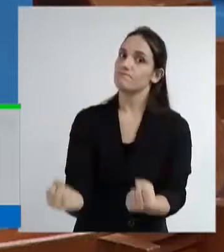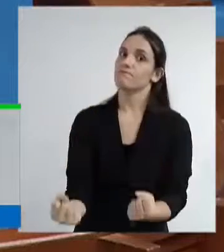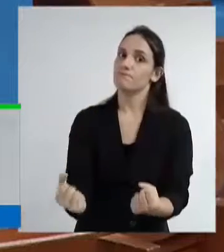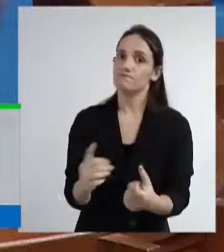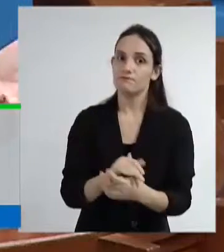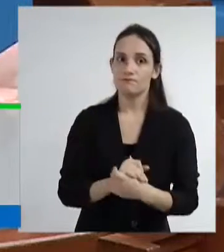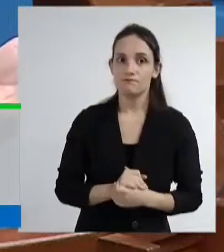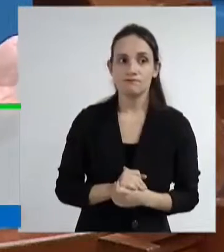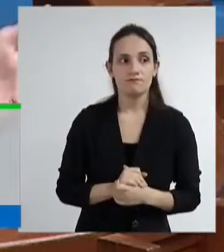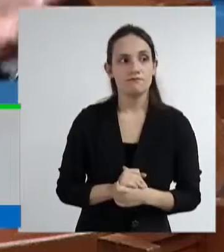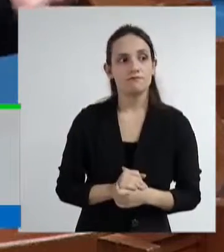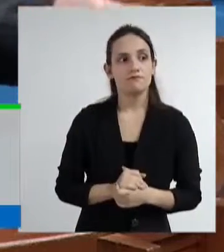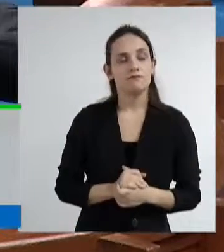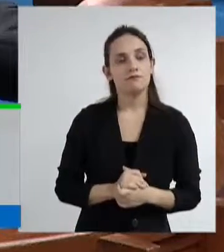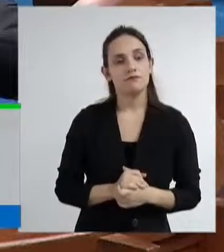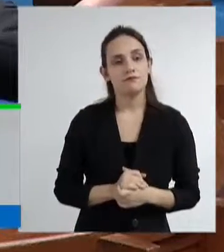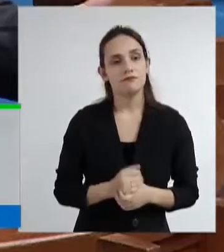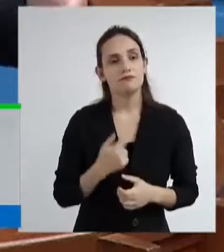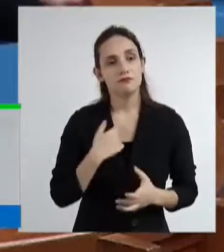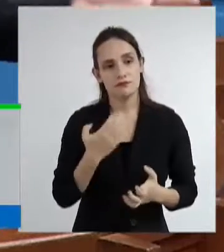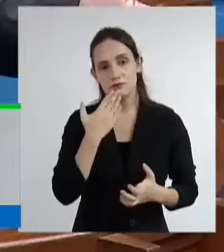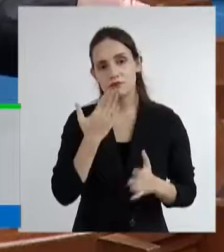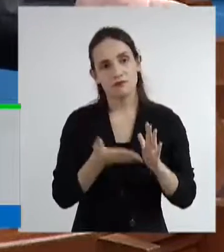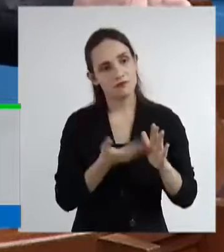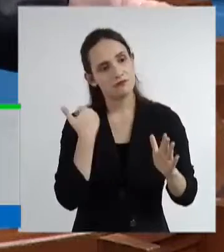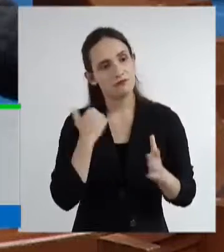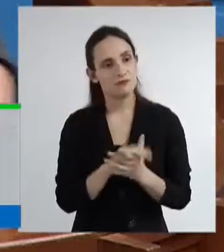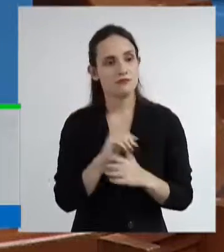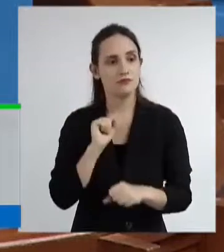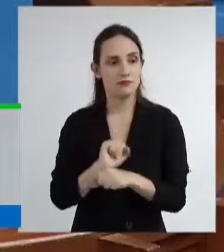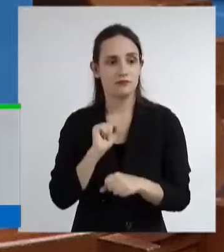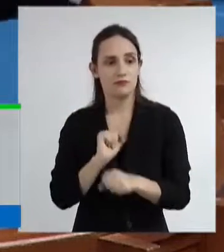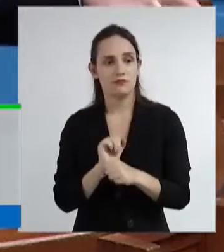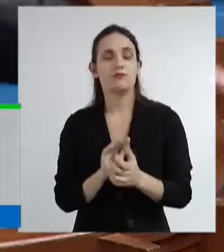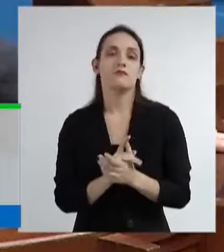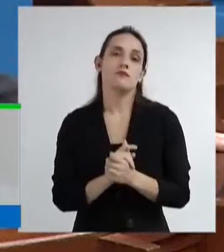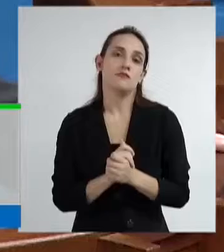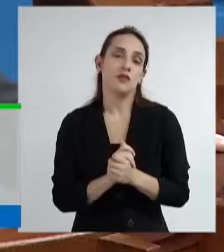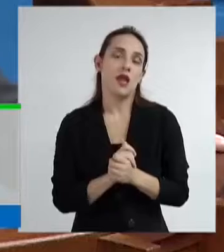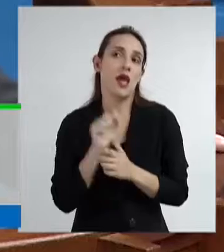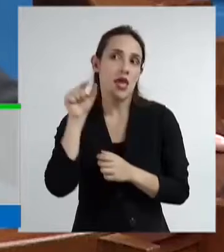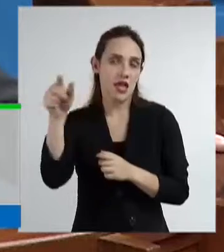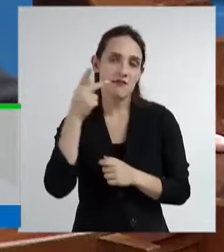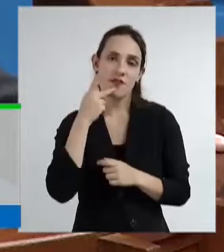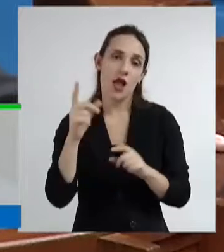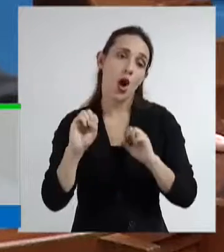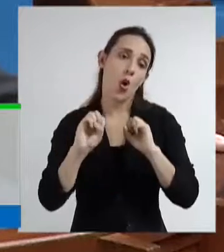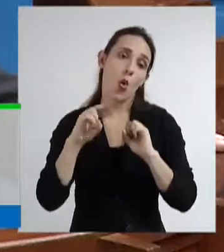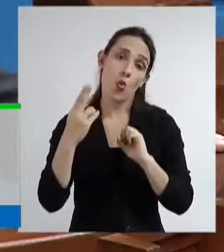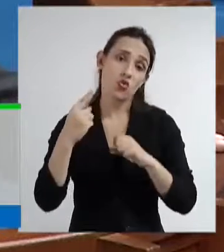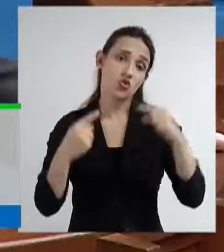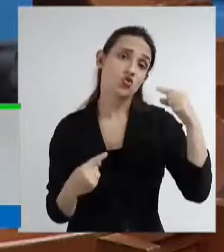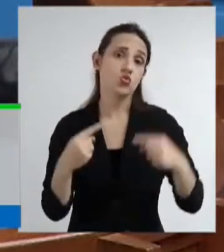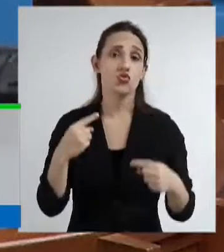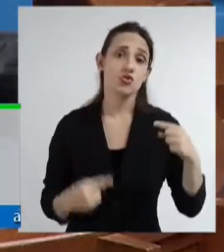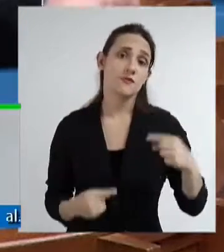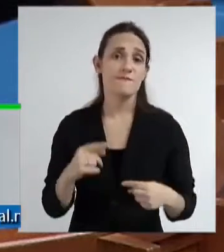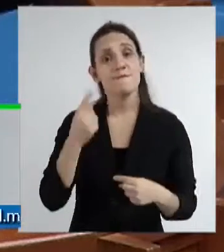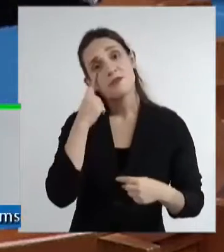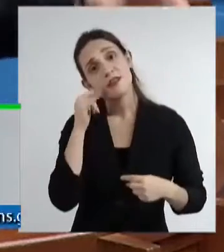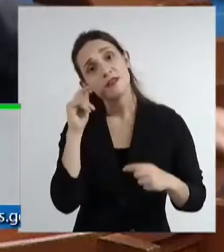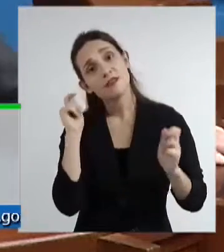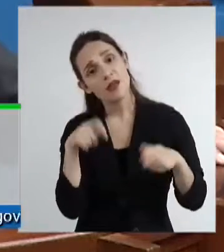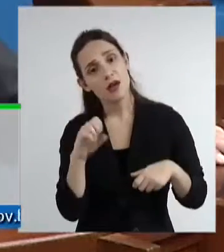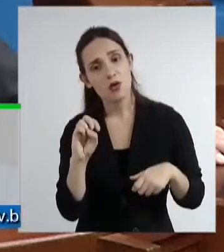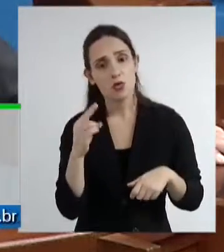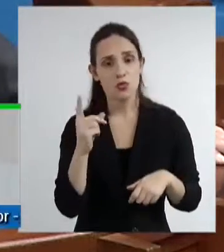seria pela retirada da pauta neste momento, para esperar a manifestação, ou para que a gente pudesse, no caso, votar